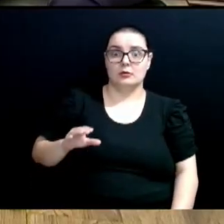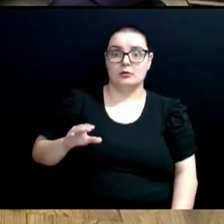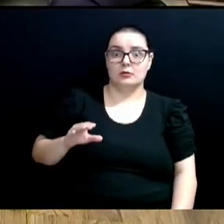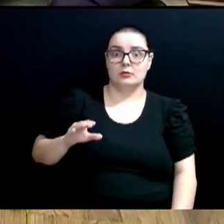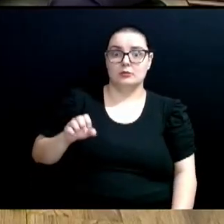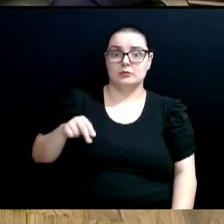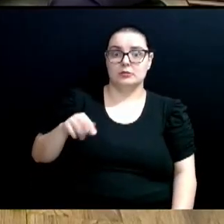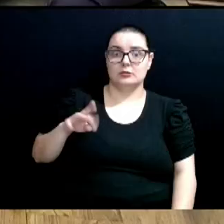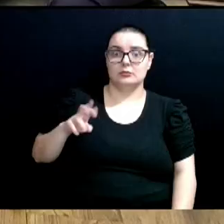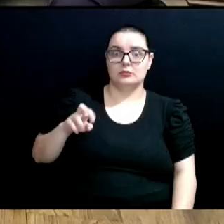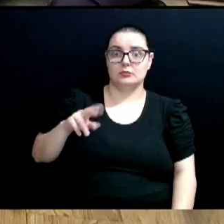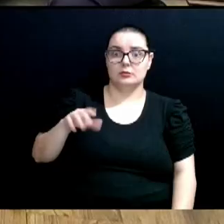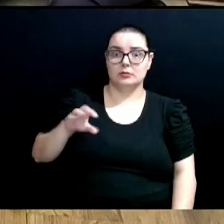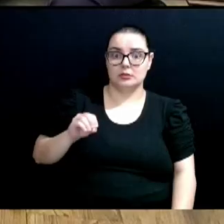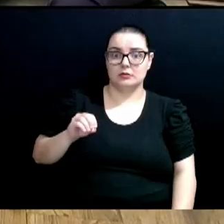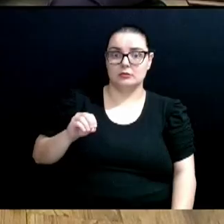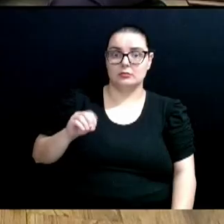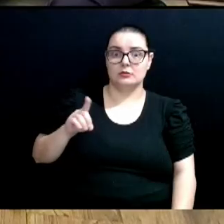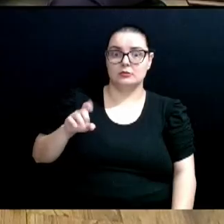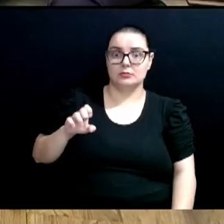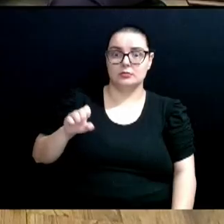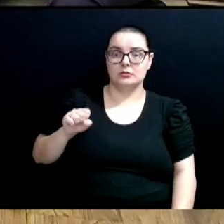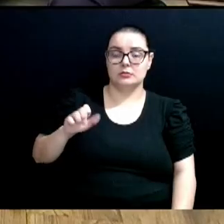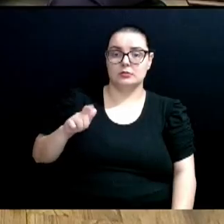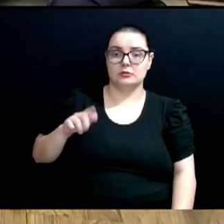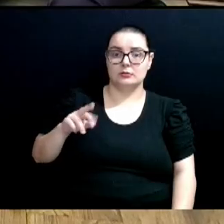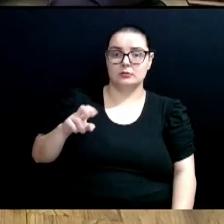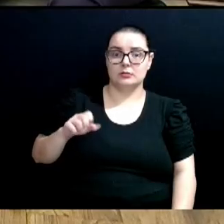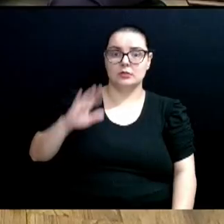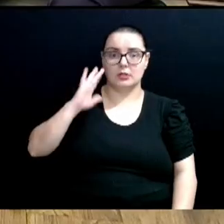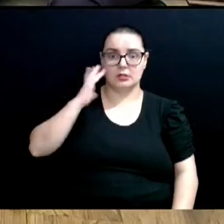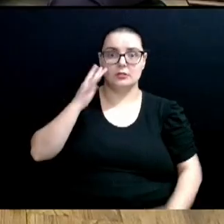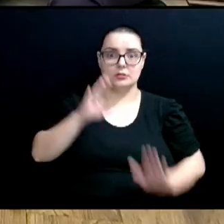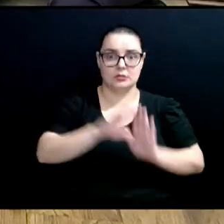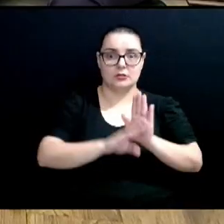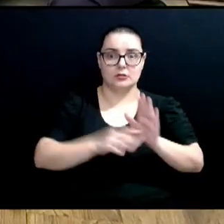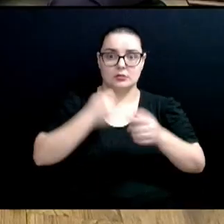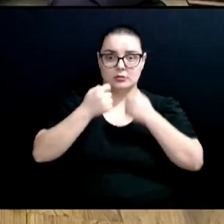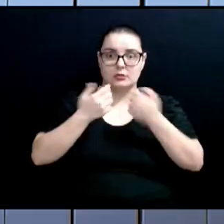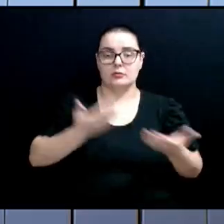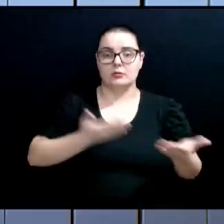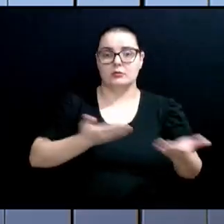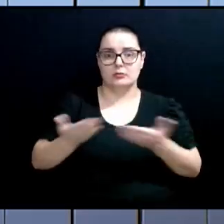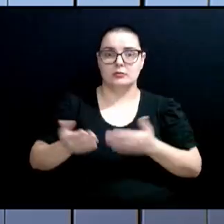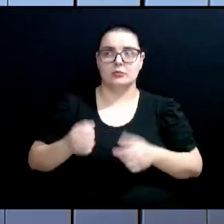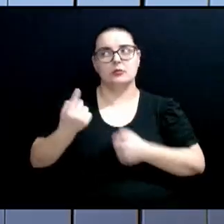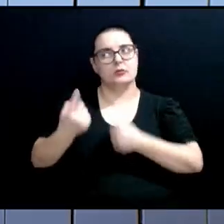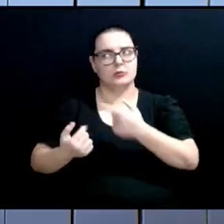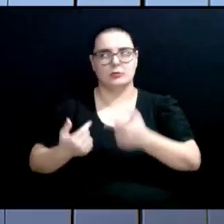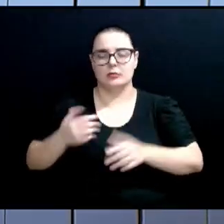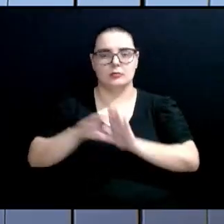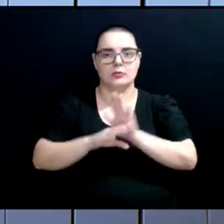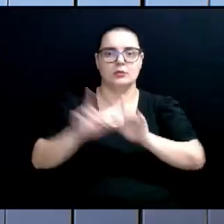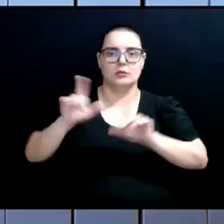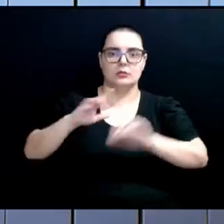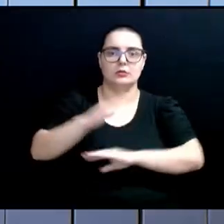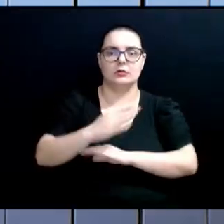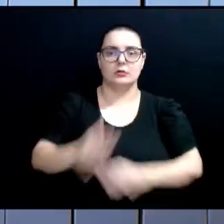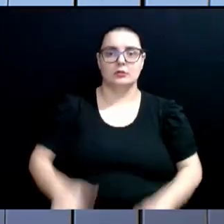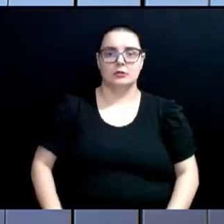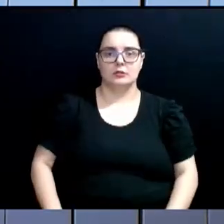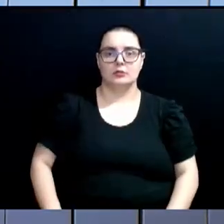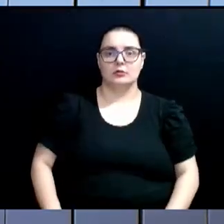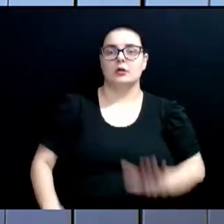programa sobre esse tema aqui na Questão de Ordem ou em algum outro programa da TV Câmara. A legislação